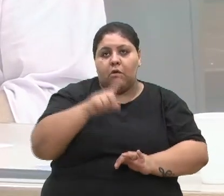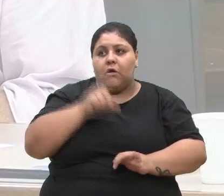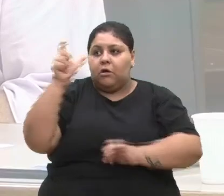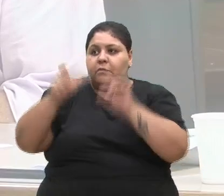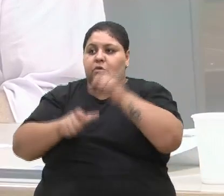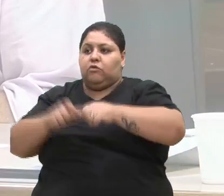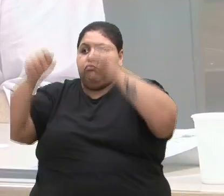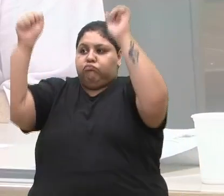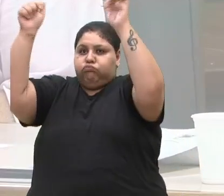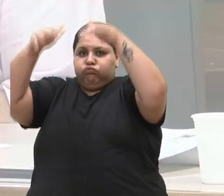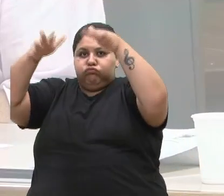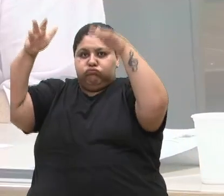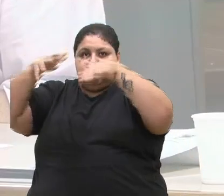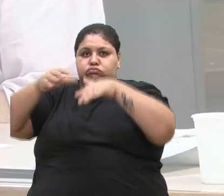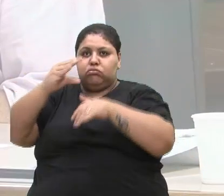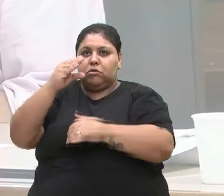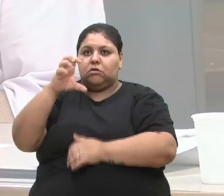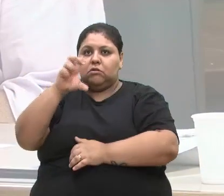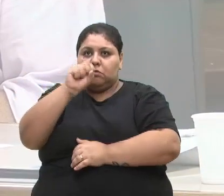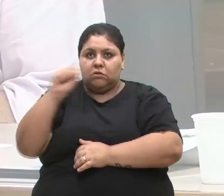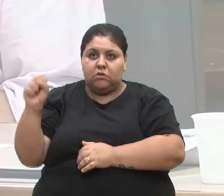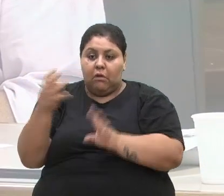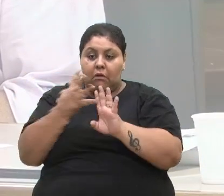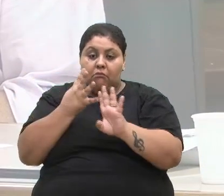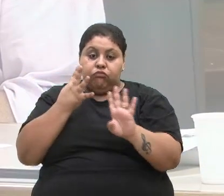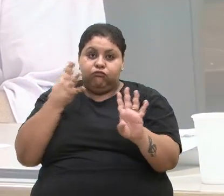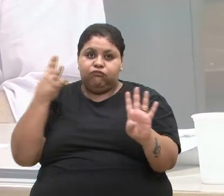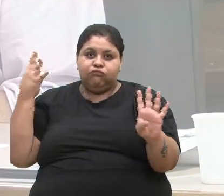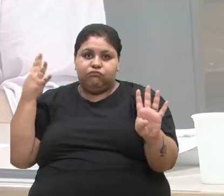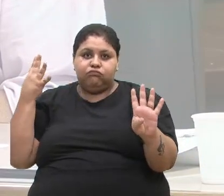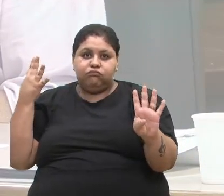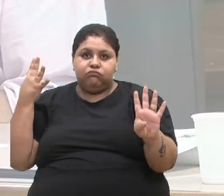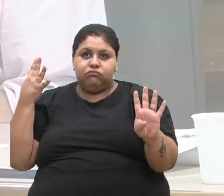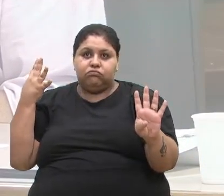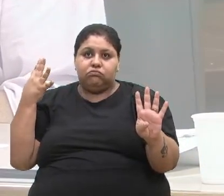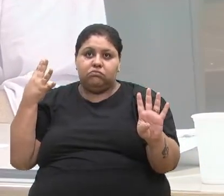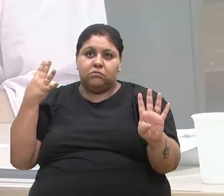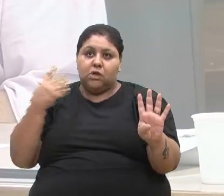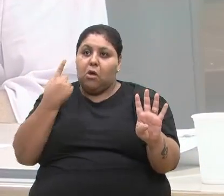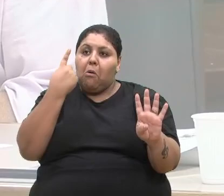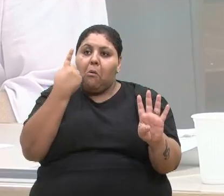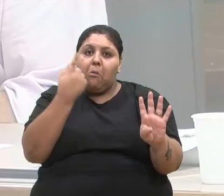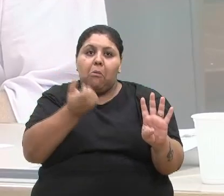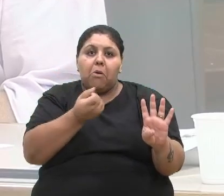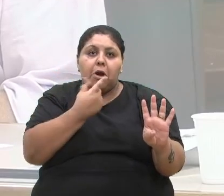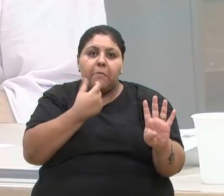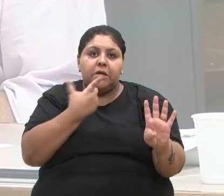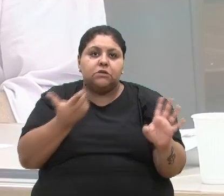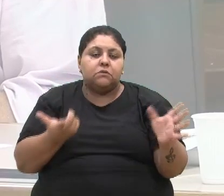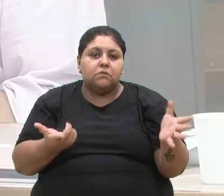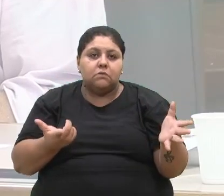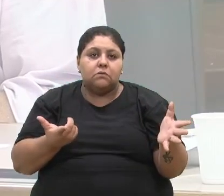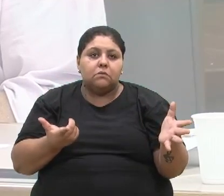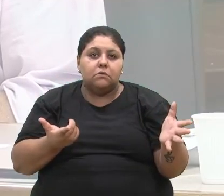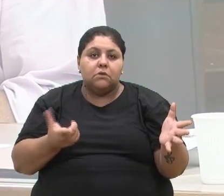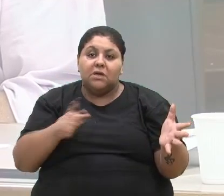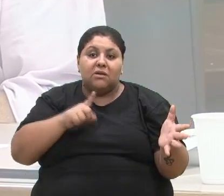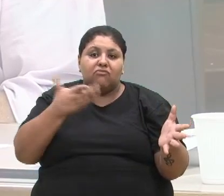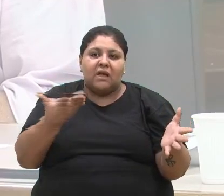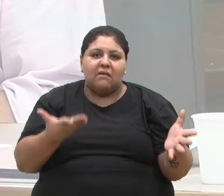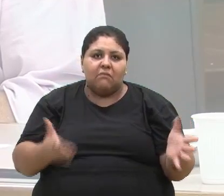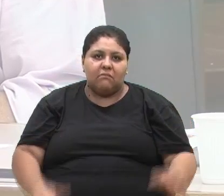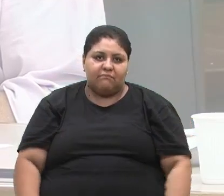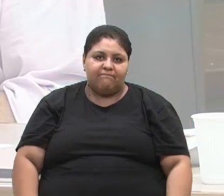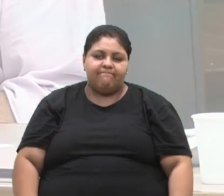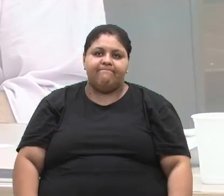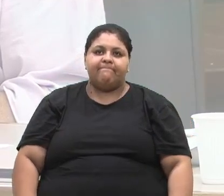chuva, ali do CES, naquela imensidão daquela fila, para tirar uma carteirinha de remédio, né, e às vezes chega lá e não tem. Então,